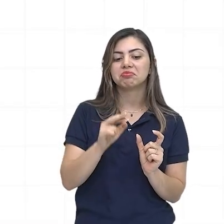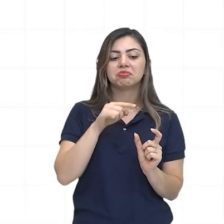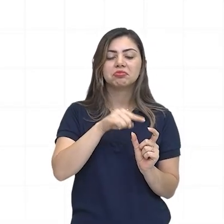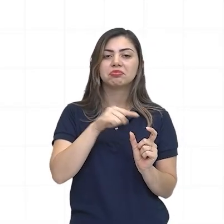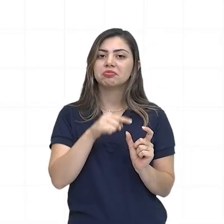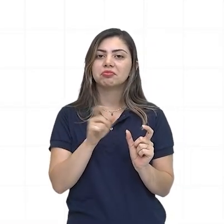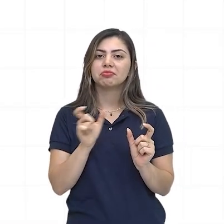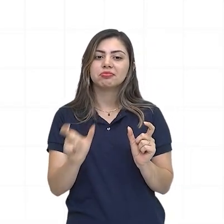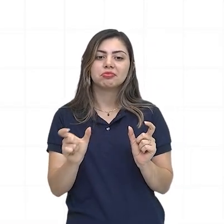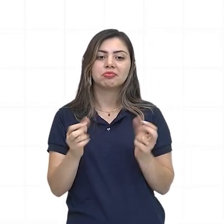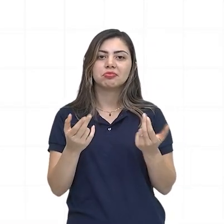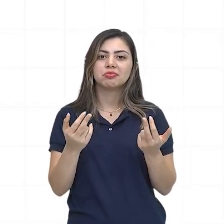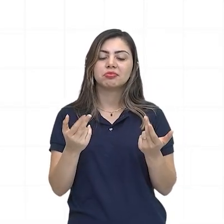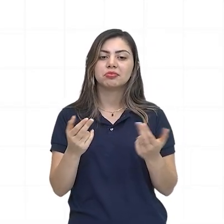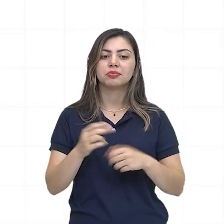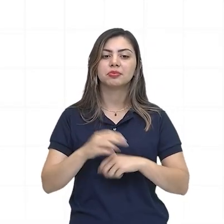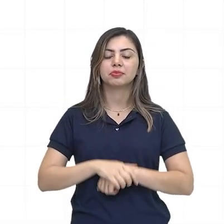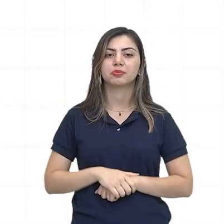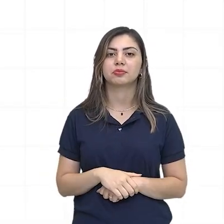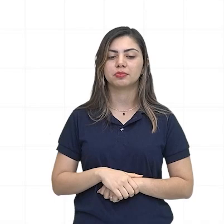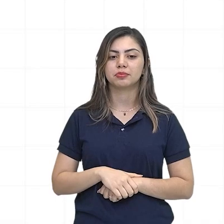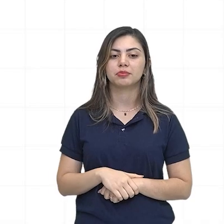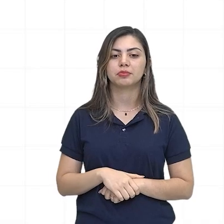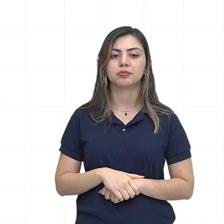12,5 elevado a 1 é igual a